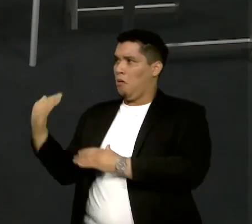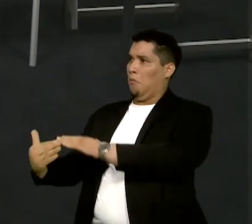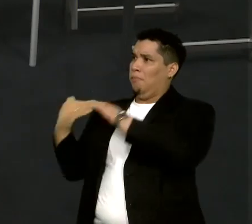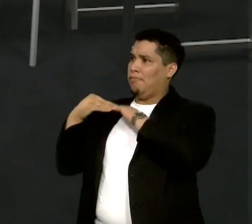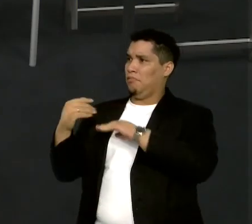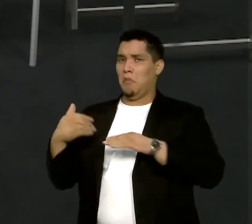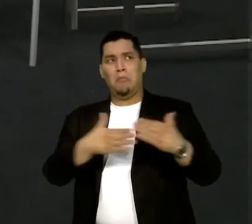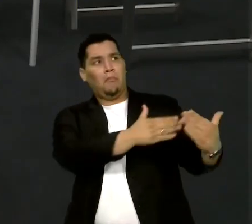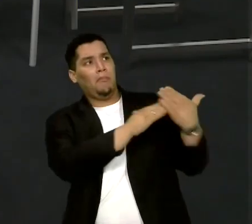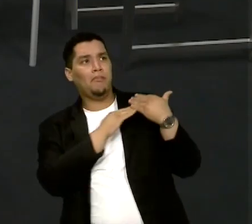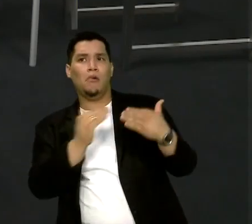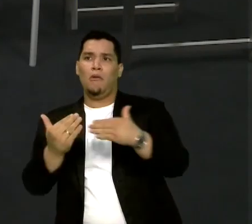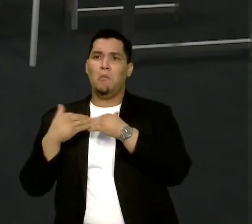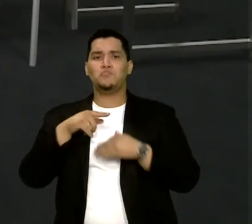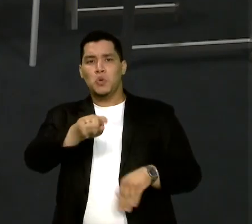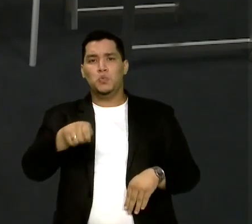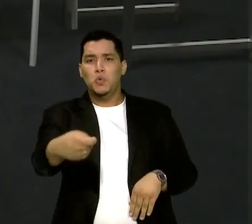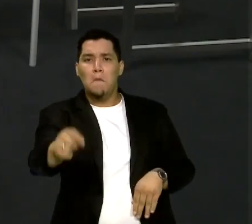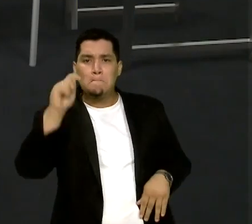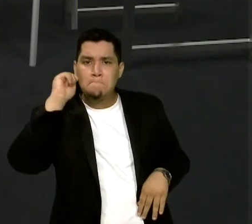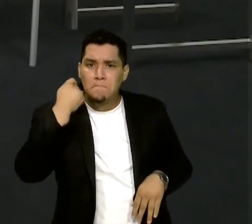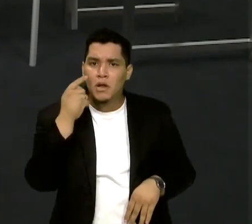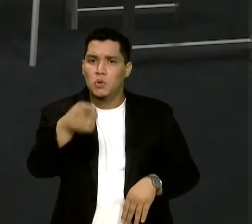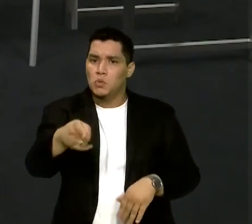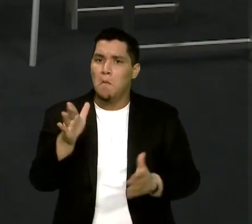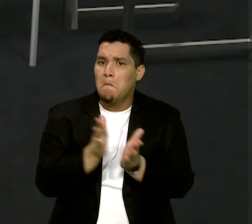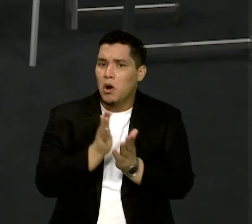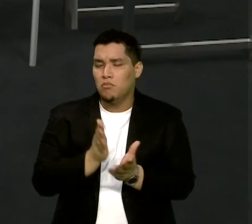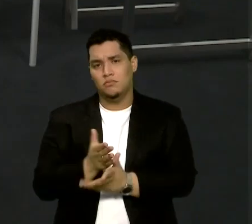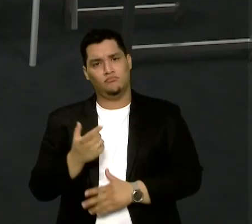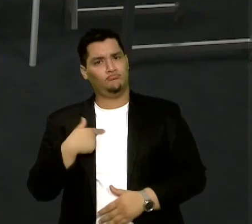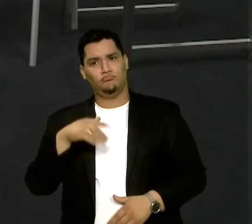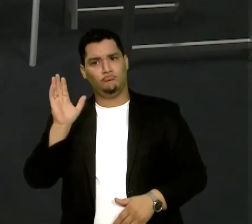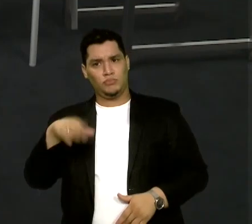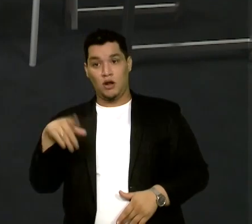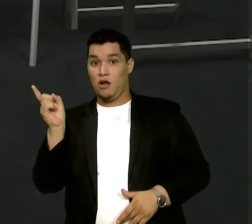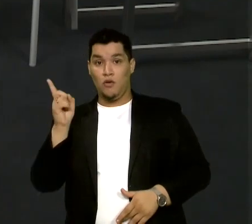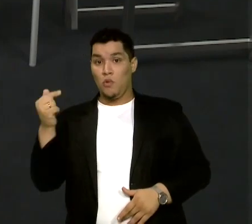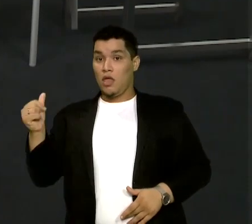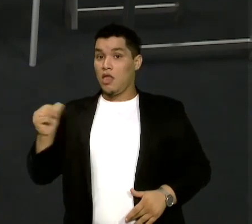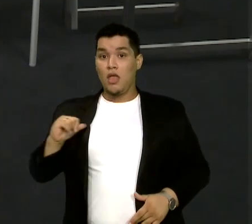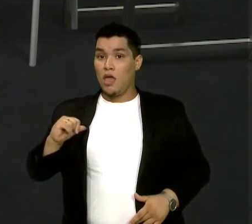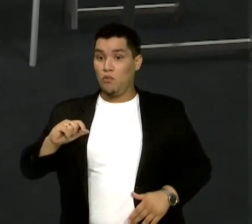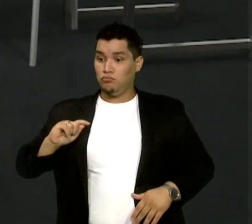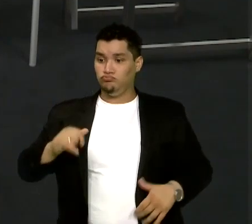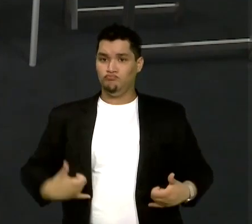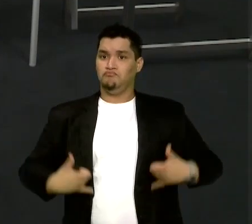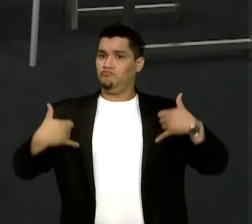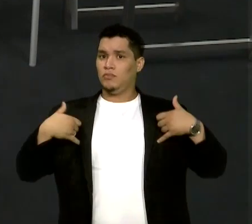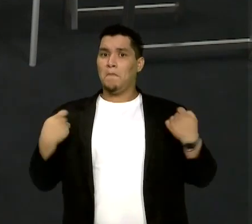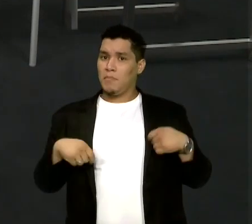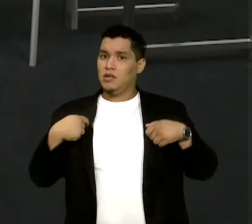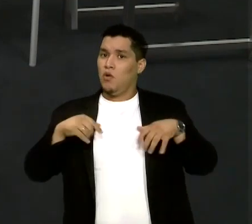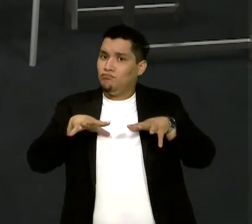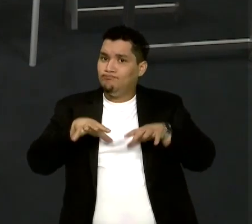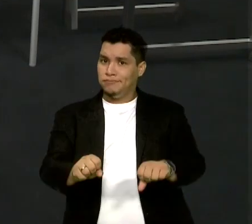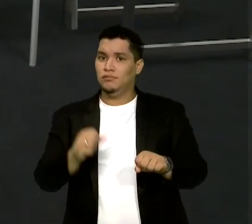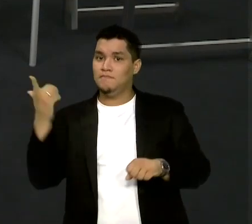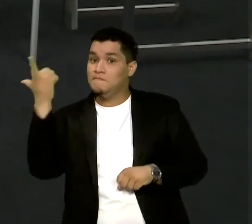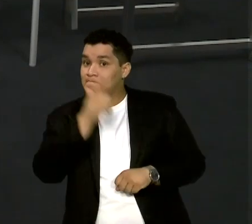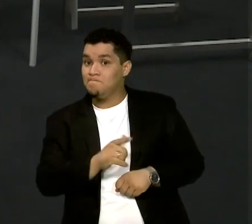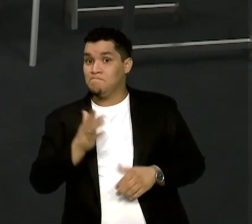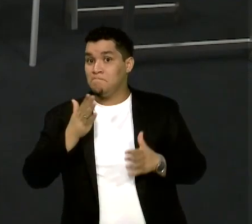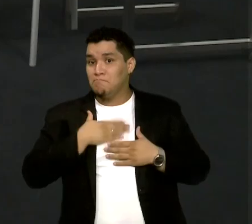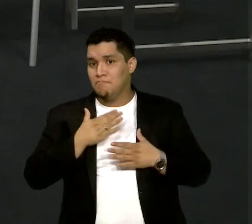aqui porque você é preta ou pobre ou isso ou aquilo. Não. Não, temos que ir em busca e correr atrás dos